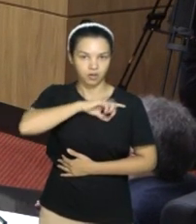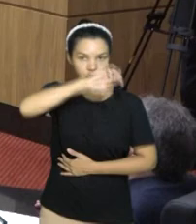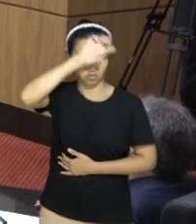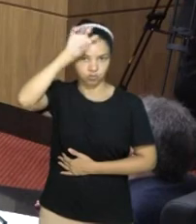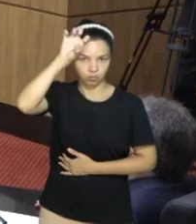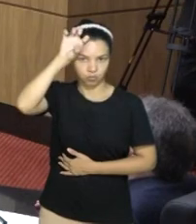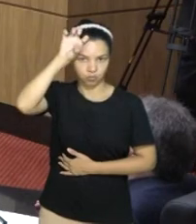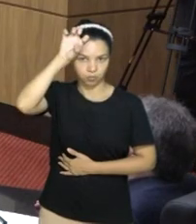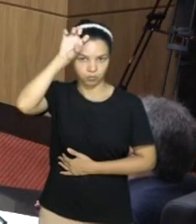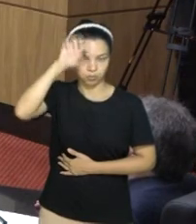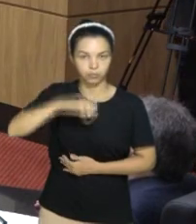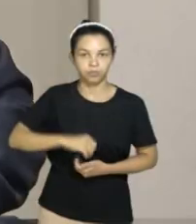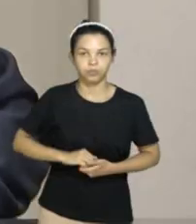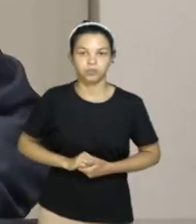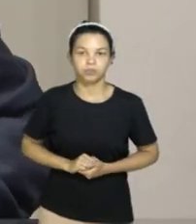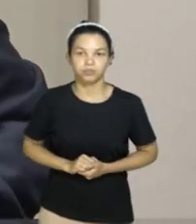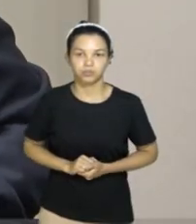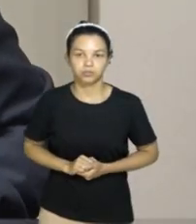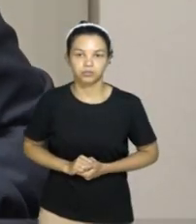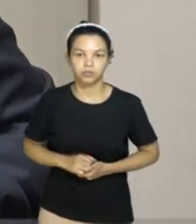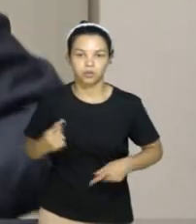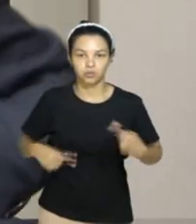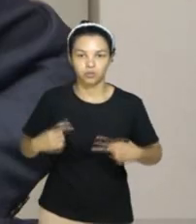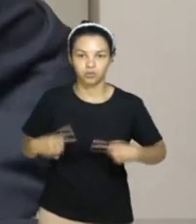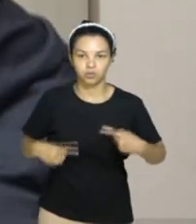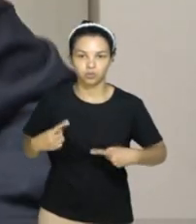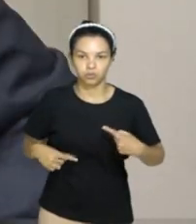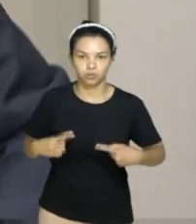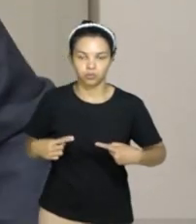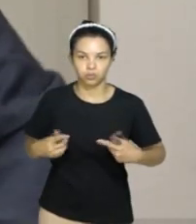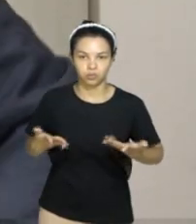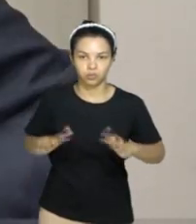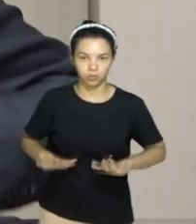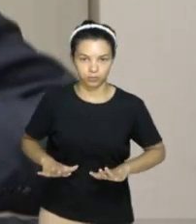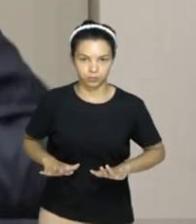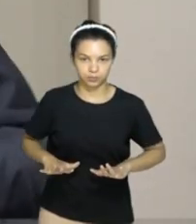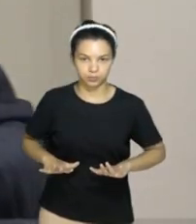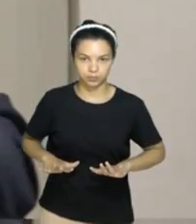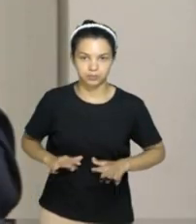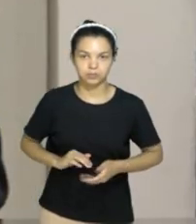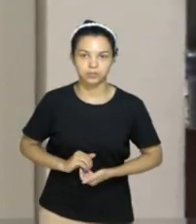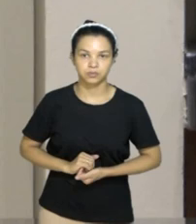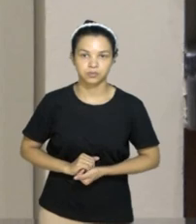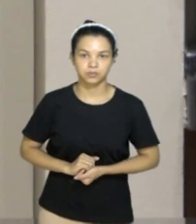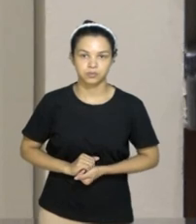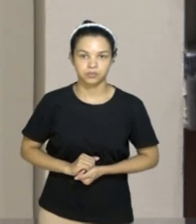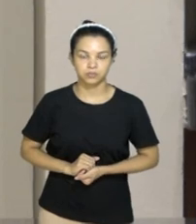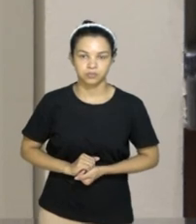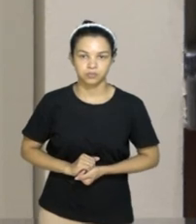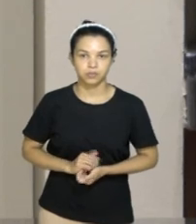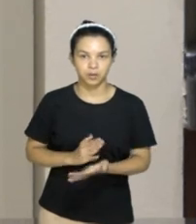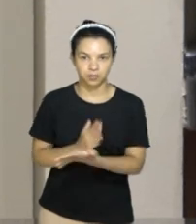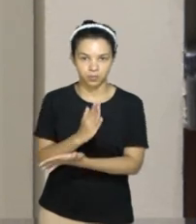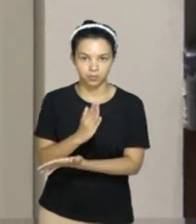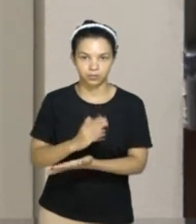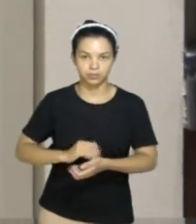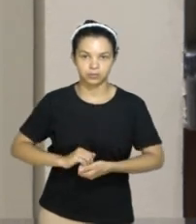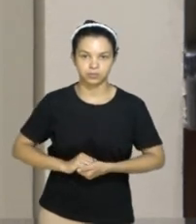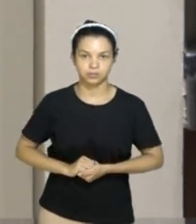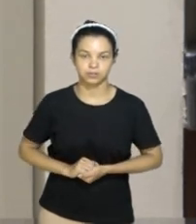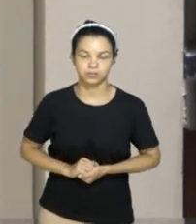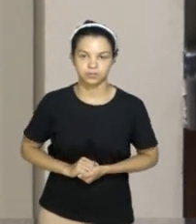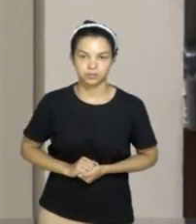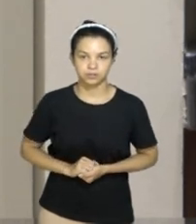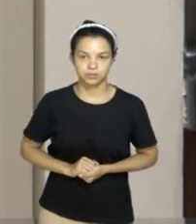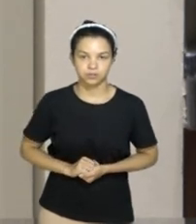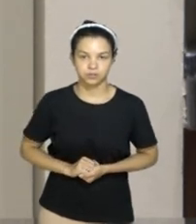em discussão a ata que acaba de ser lenta não havendo quem que essa manifestar a mesma está aprovada